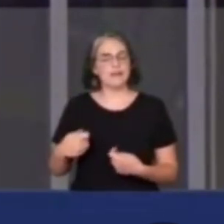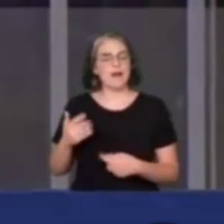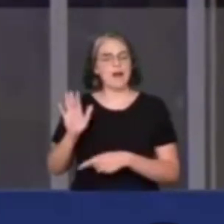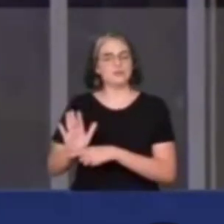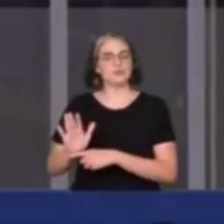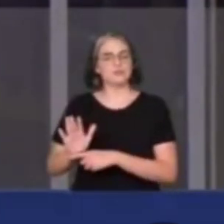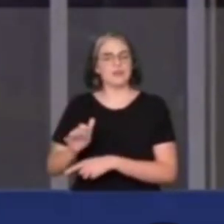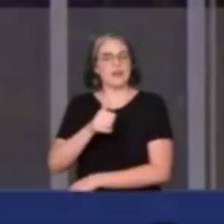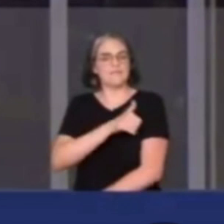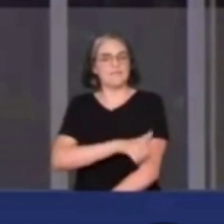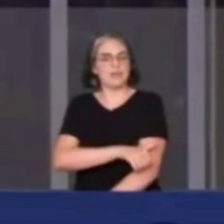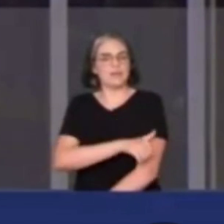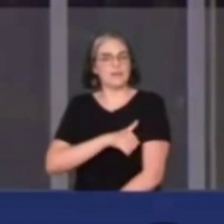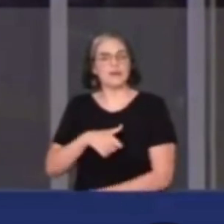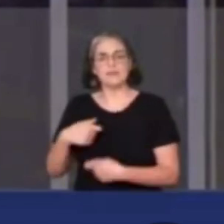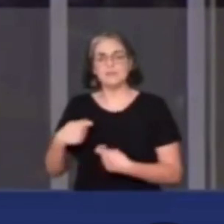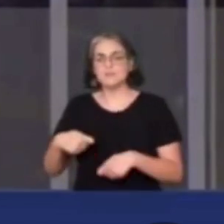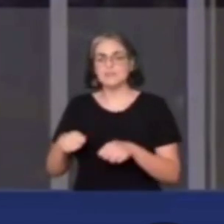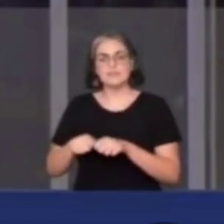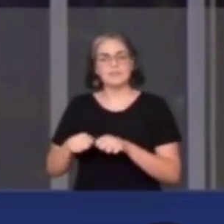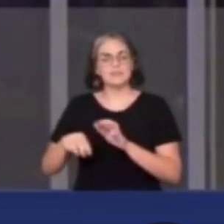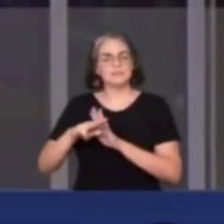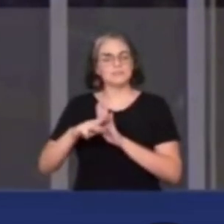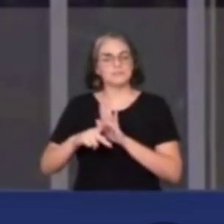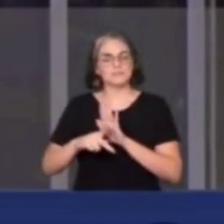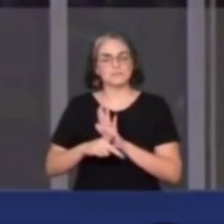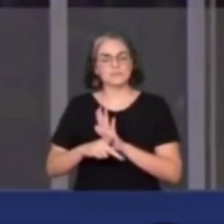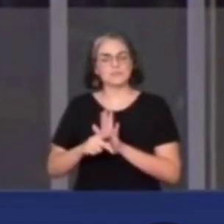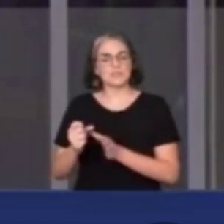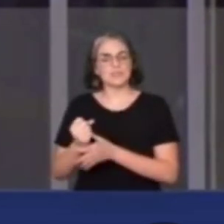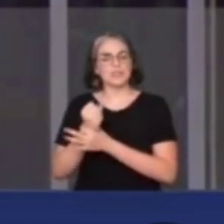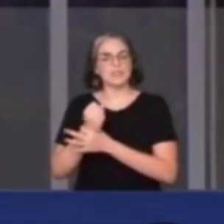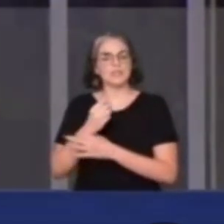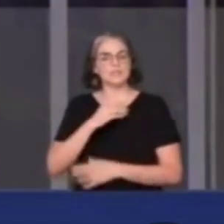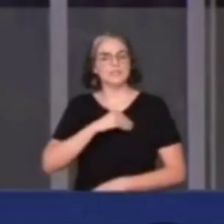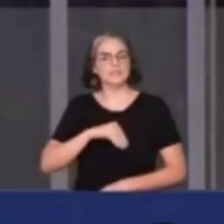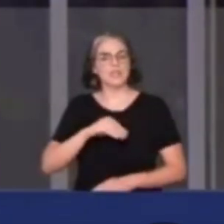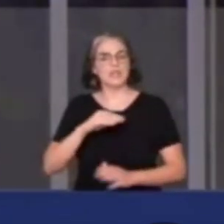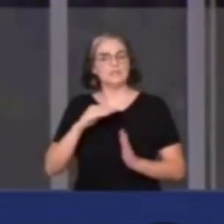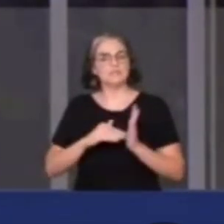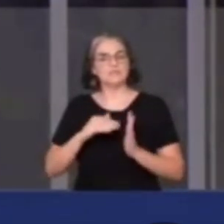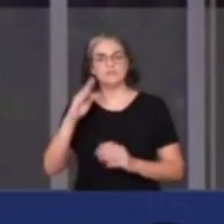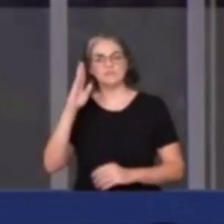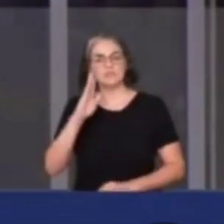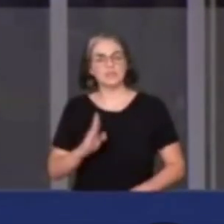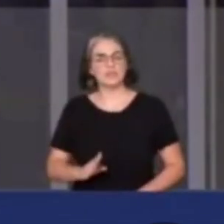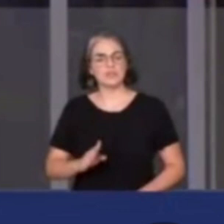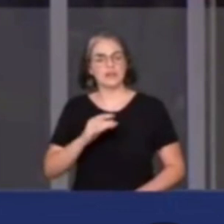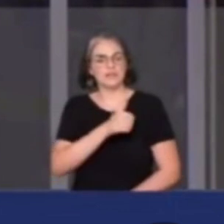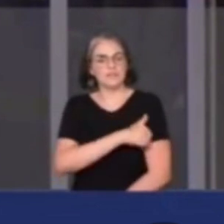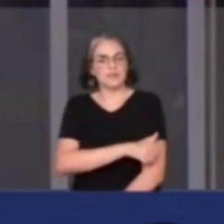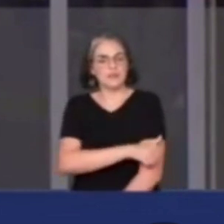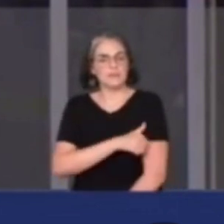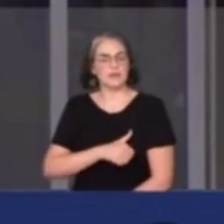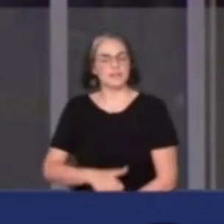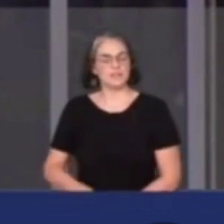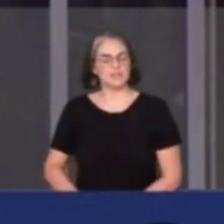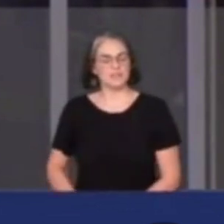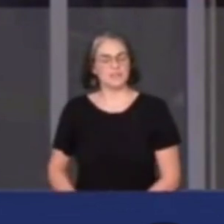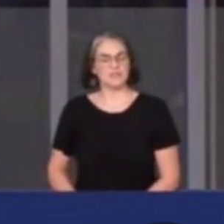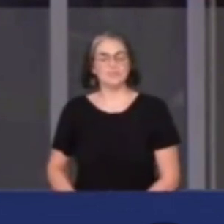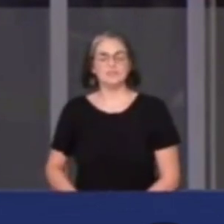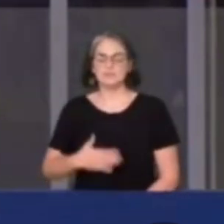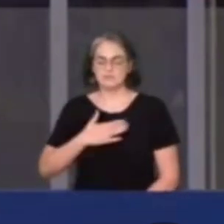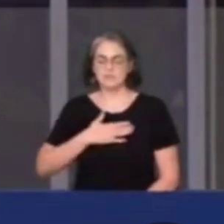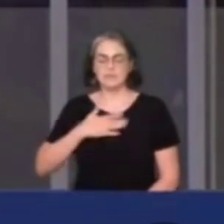edita a medida provisória que garante o piso Nacional da enfermagem minha presidente quero que registre esse